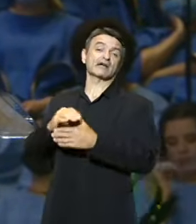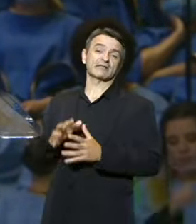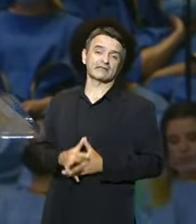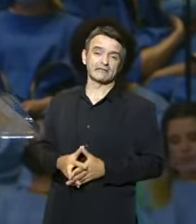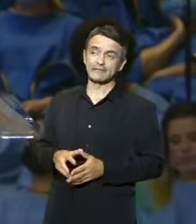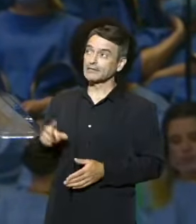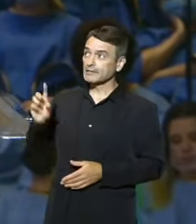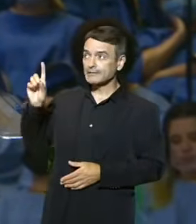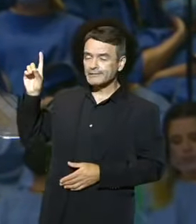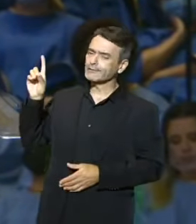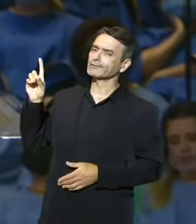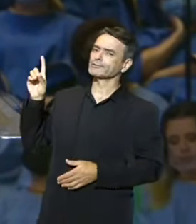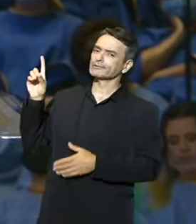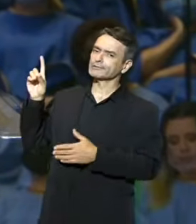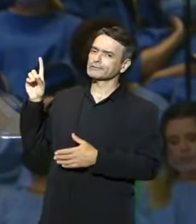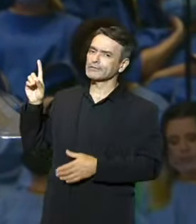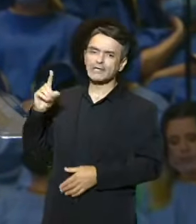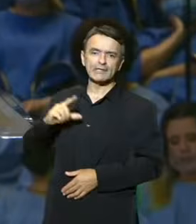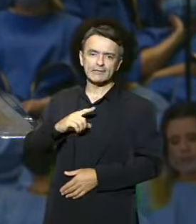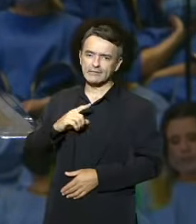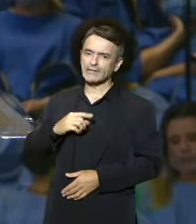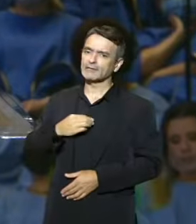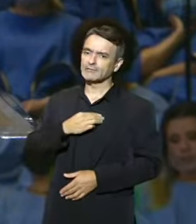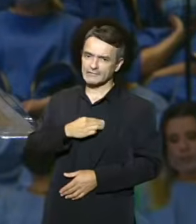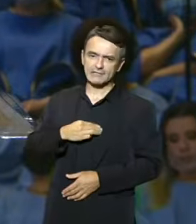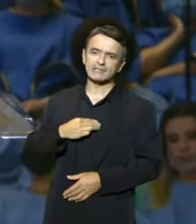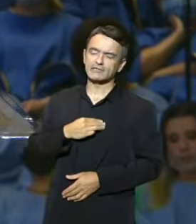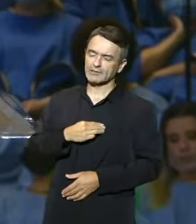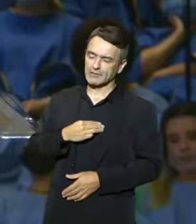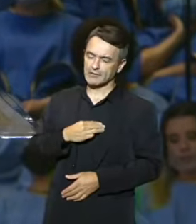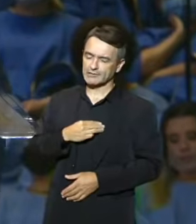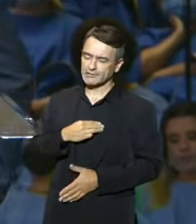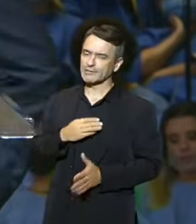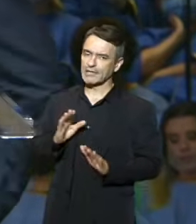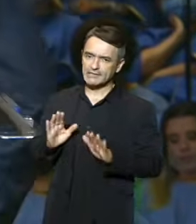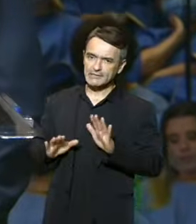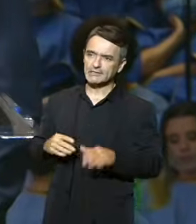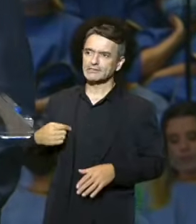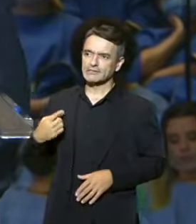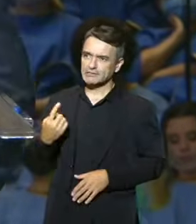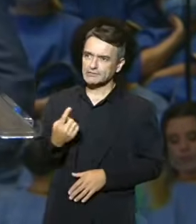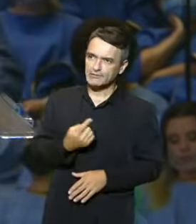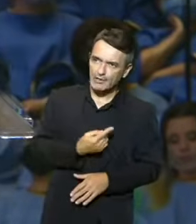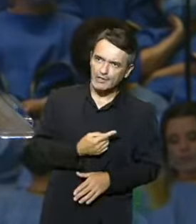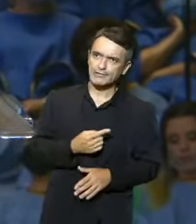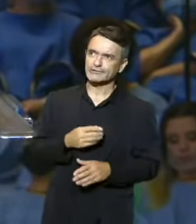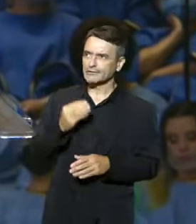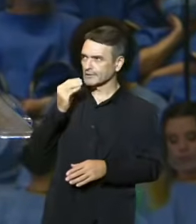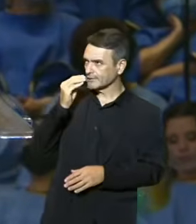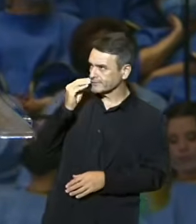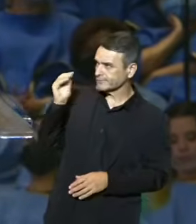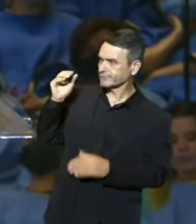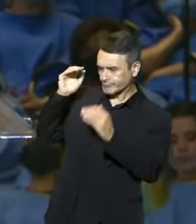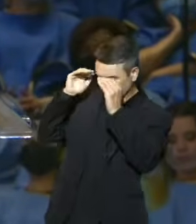Deus ainda age com misericórdia no meio das revoltas da nossa vida e dos caminhos de deserto que a